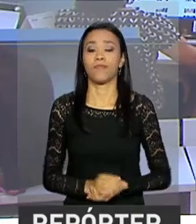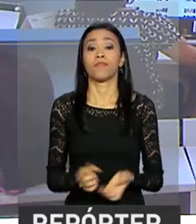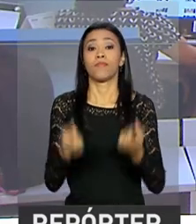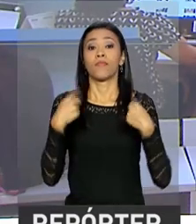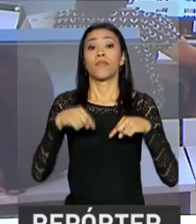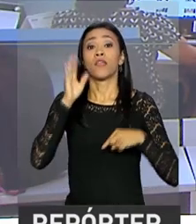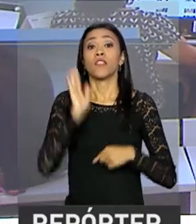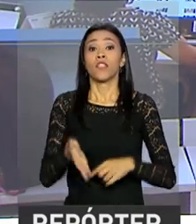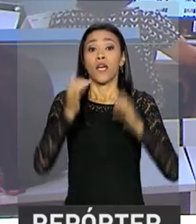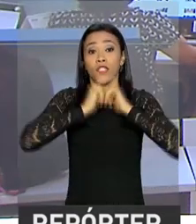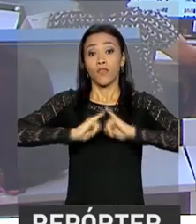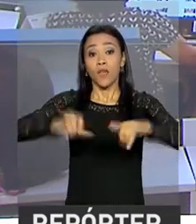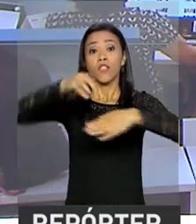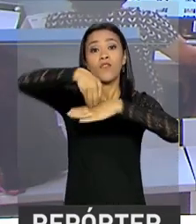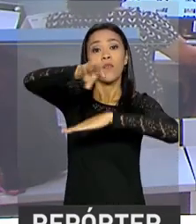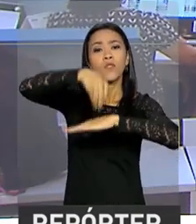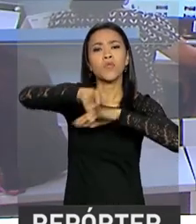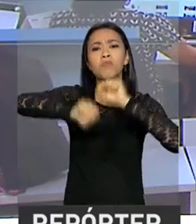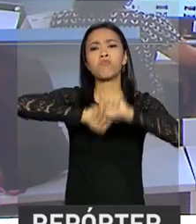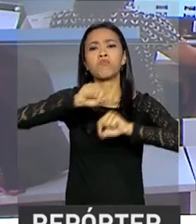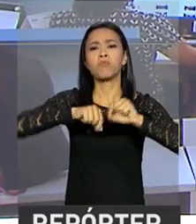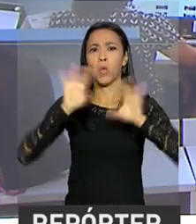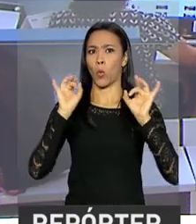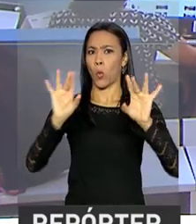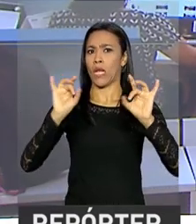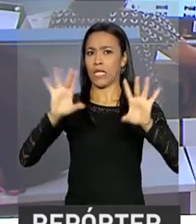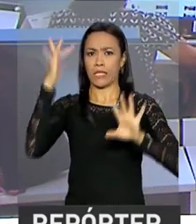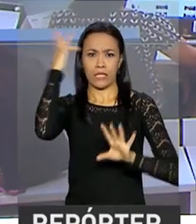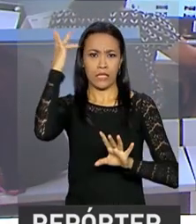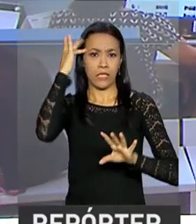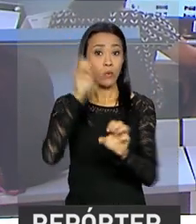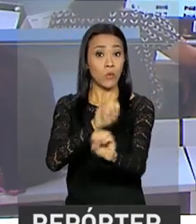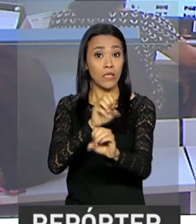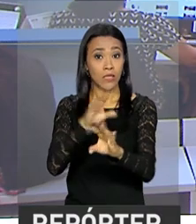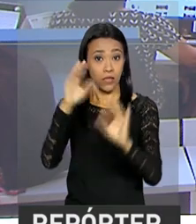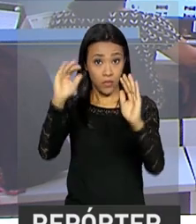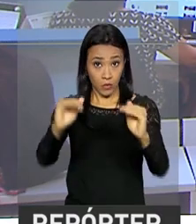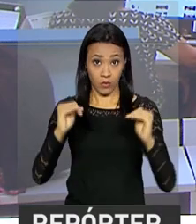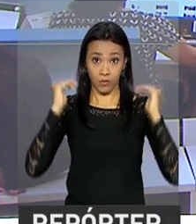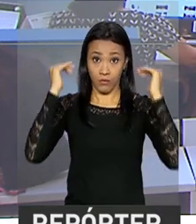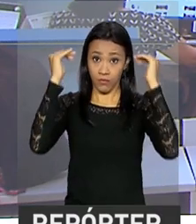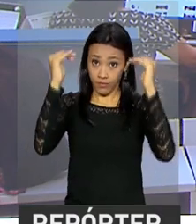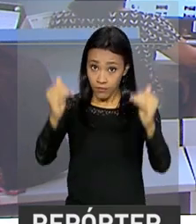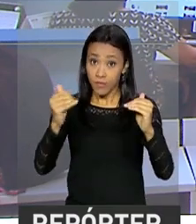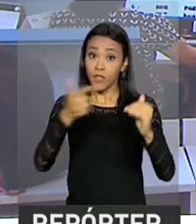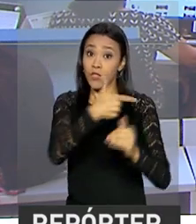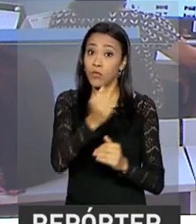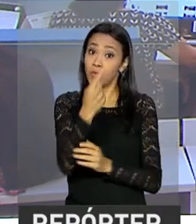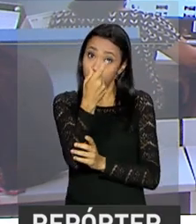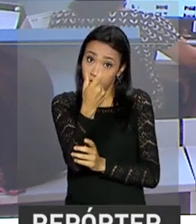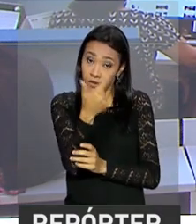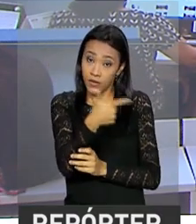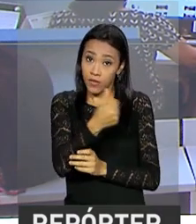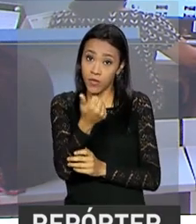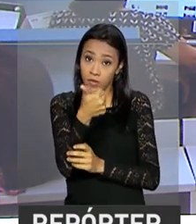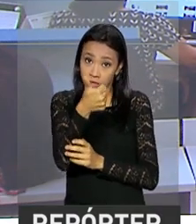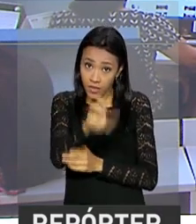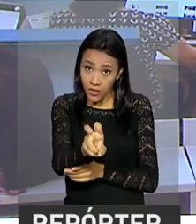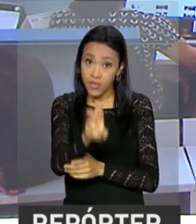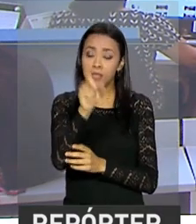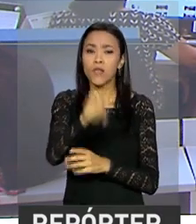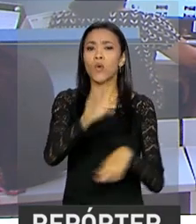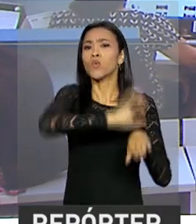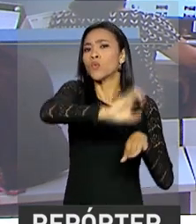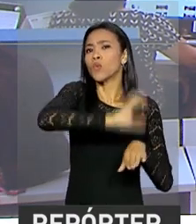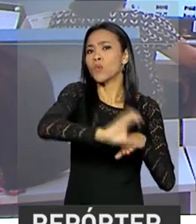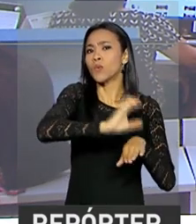divulgados os indicadores de qualidade da educação superior 2015 são informações sobre os cursos de